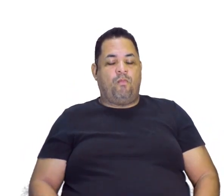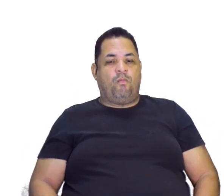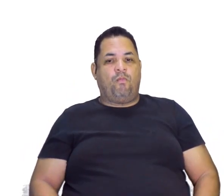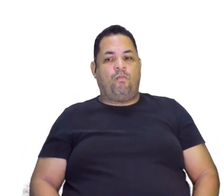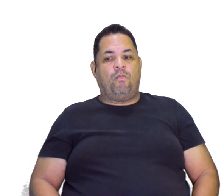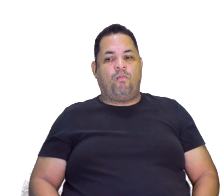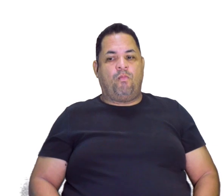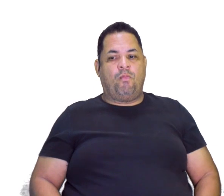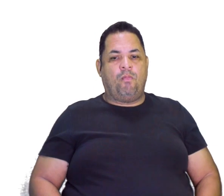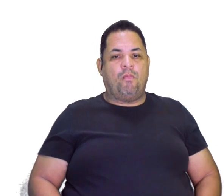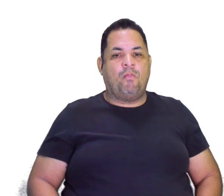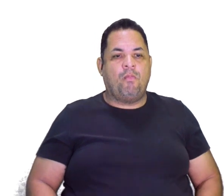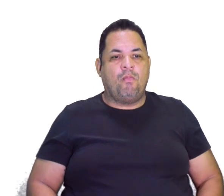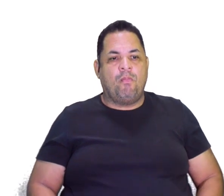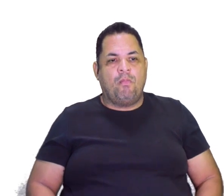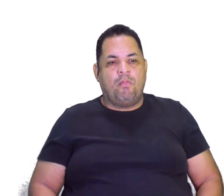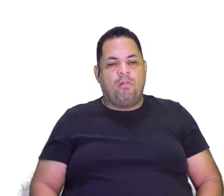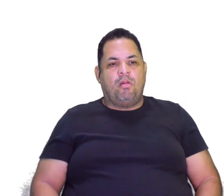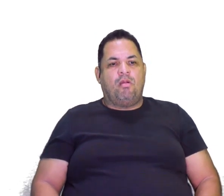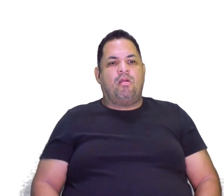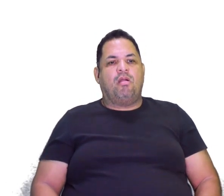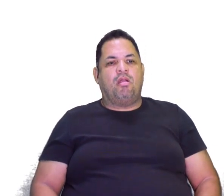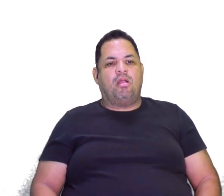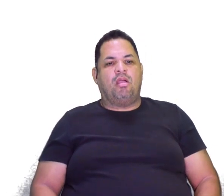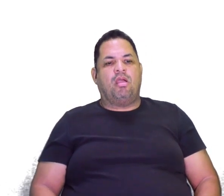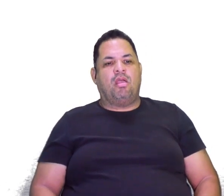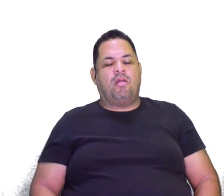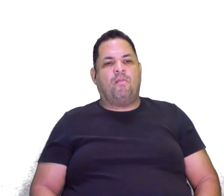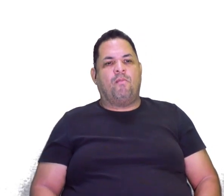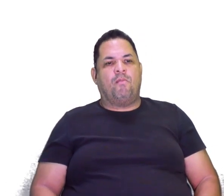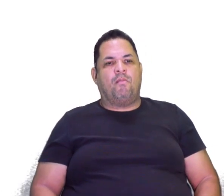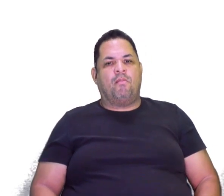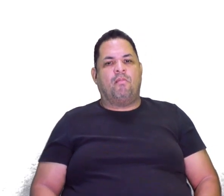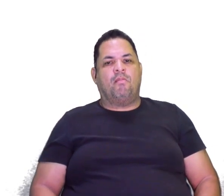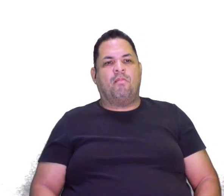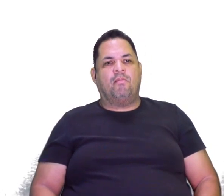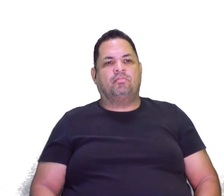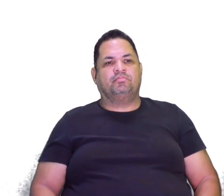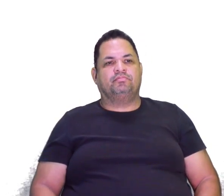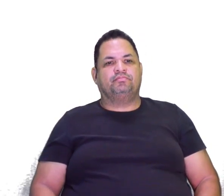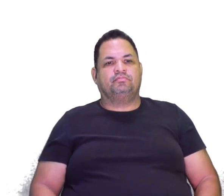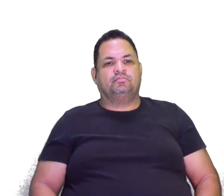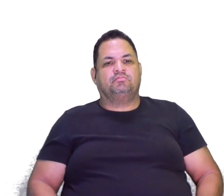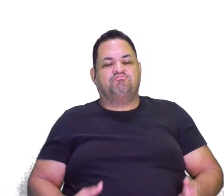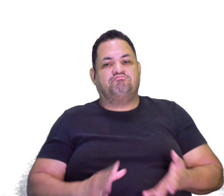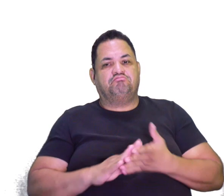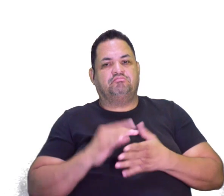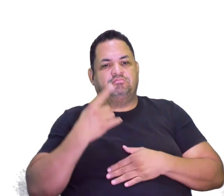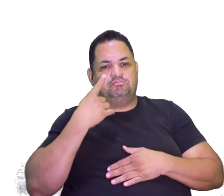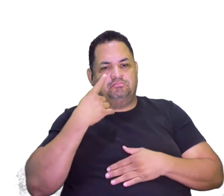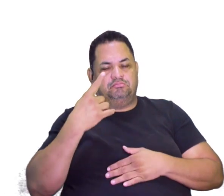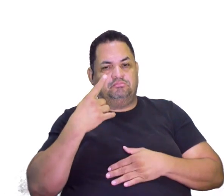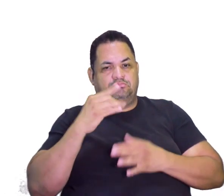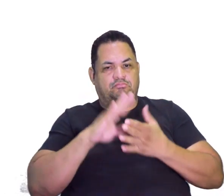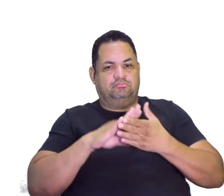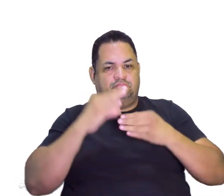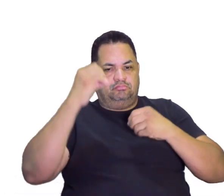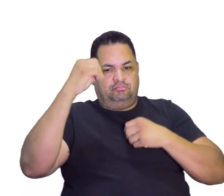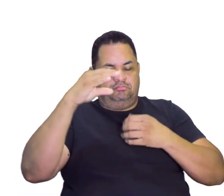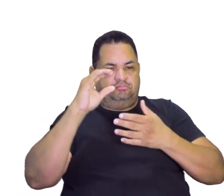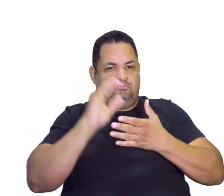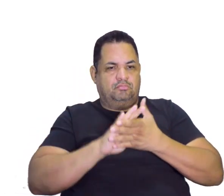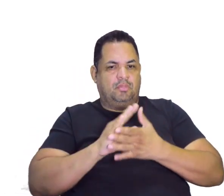Então, esse negócio de não fazer uma pesquisa sobre a percepção da decomposição da luz